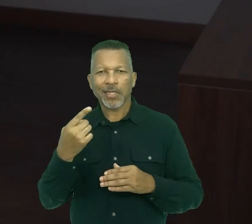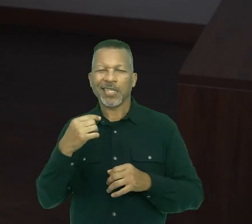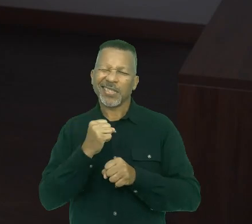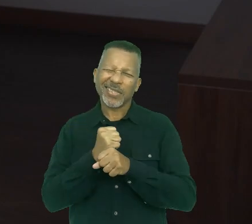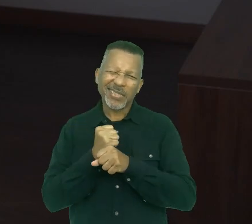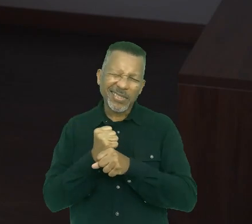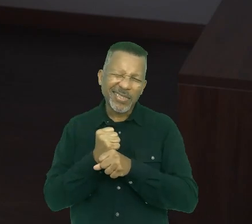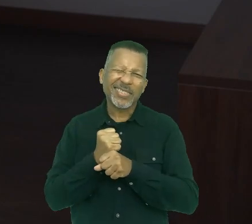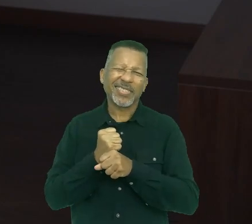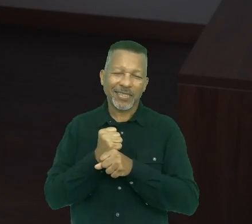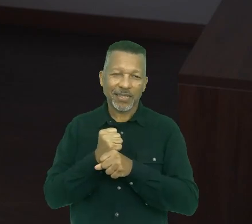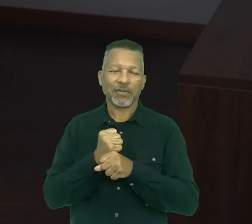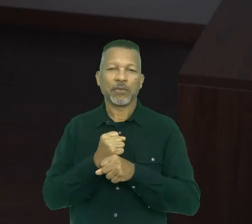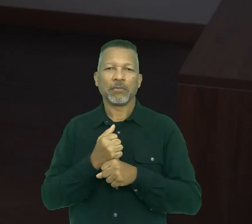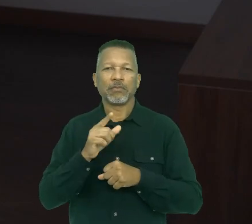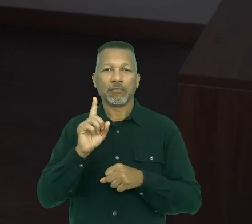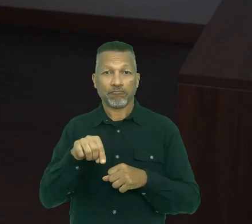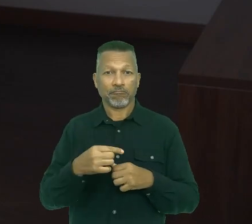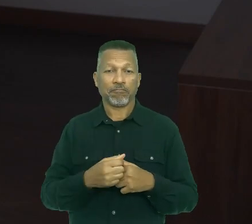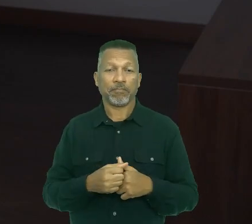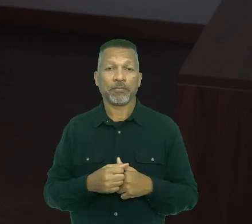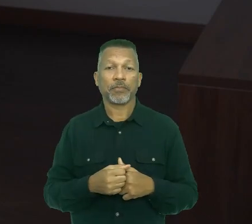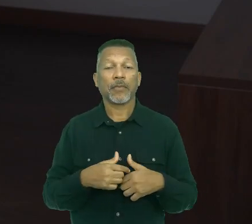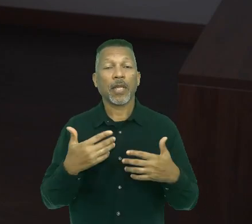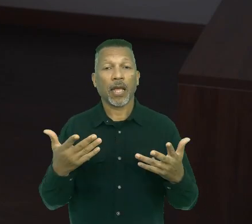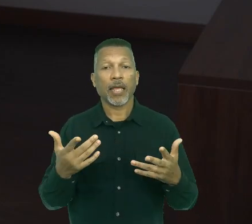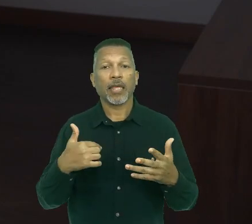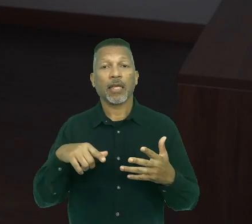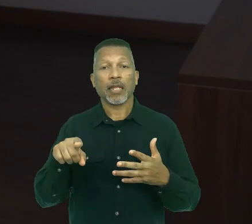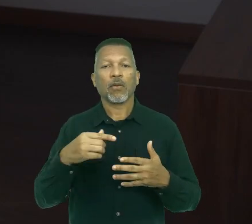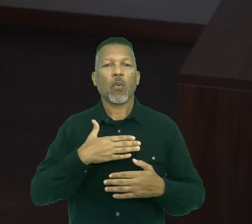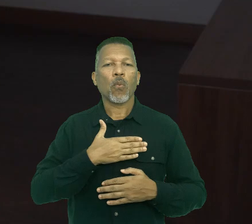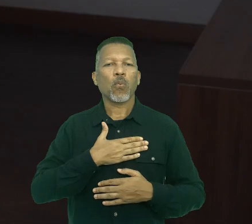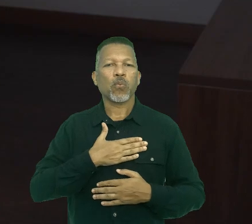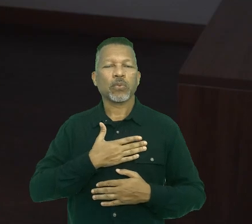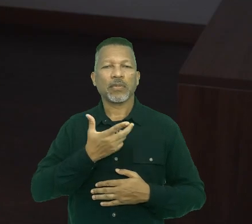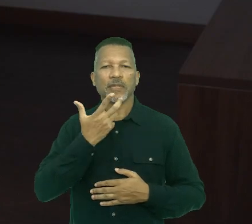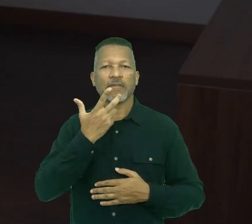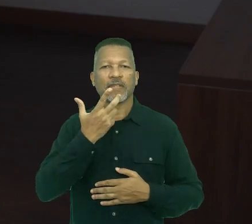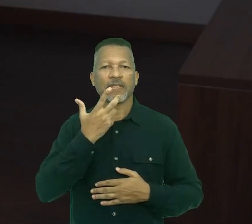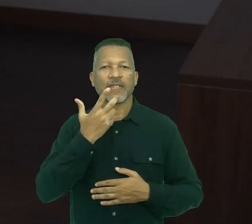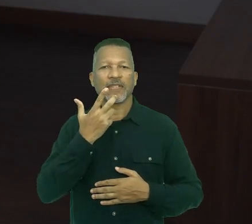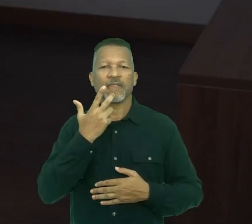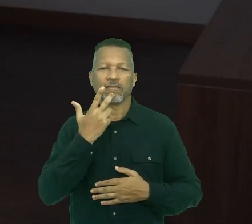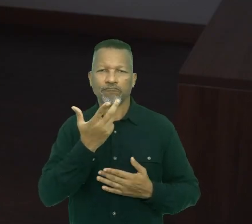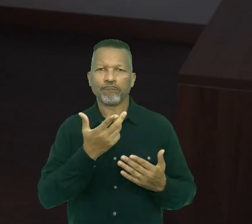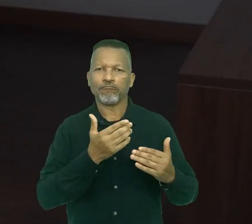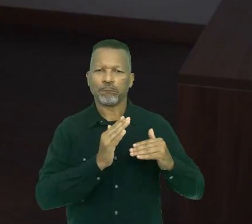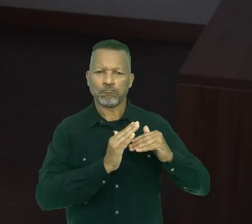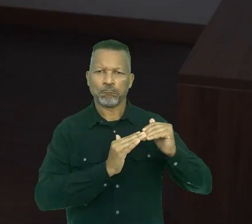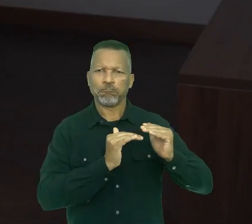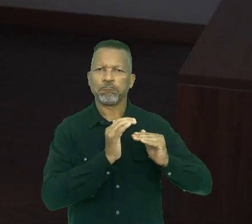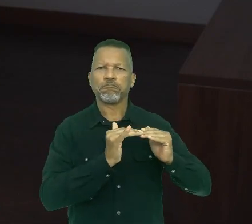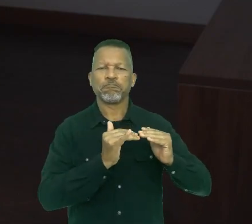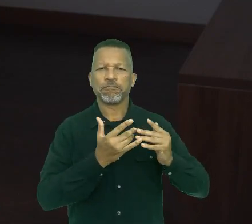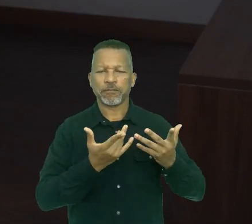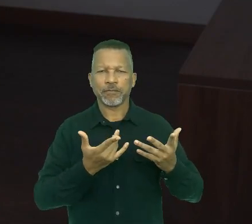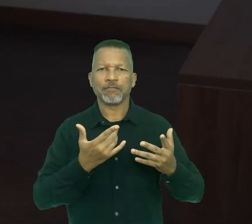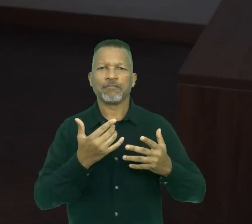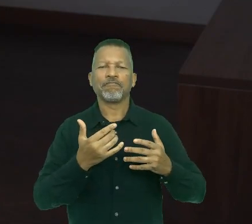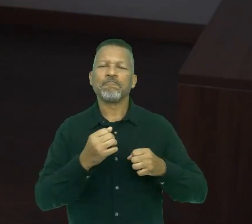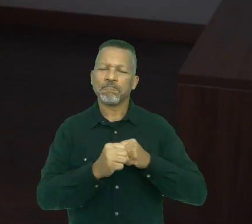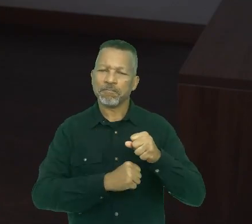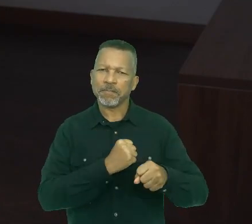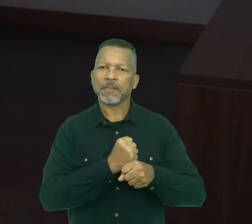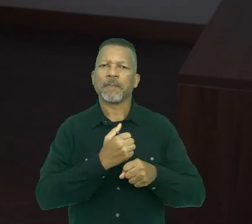de irmandade, eu com ele. E foi o que ele gostava muito de falar, ele foi meu taumaturgo por muito tempo. Essas grandes peças